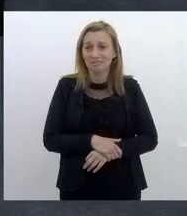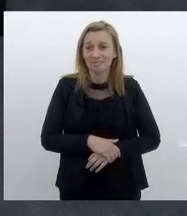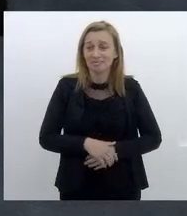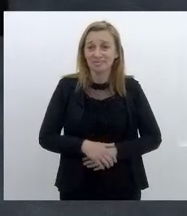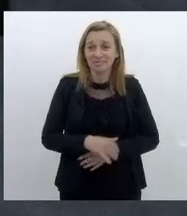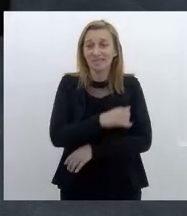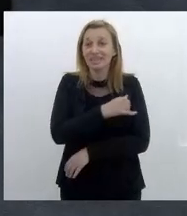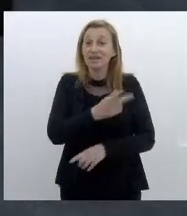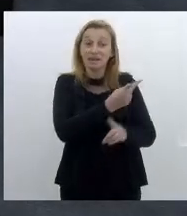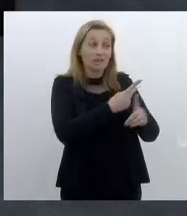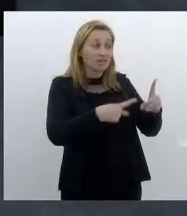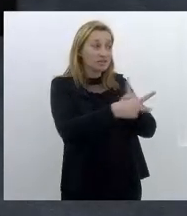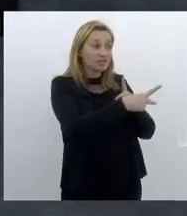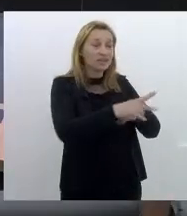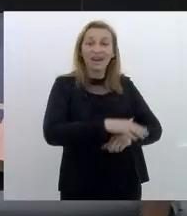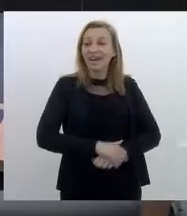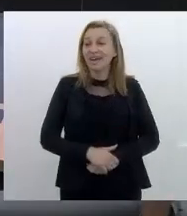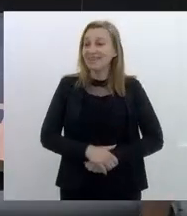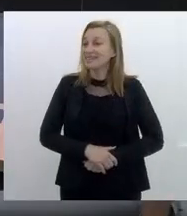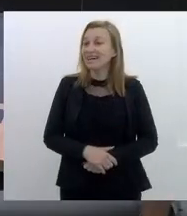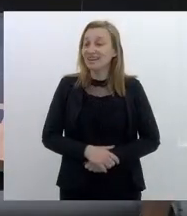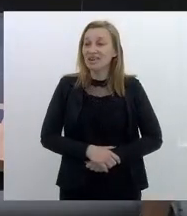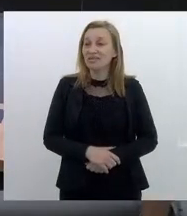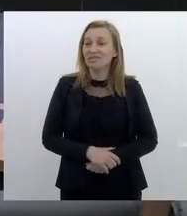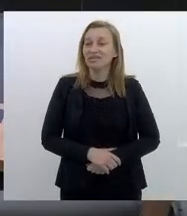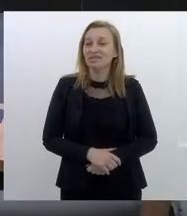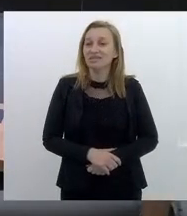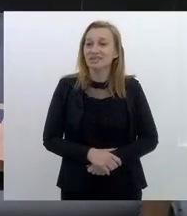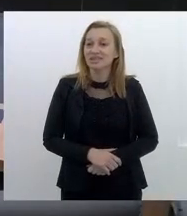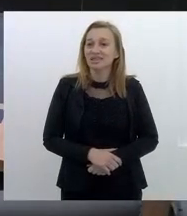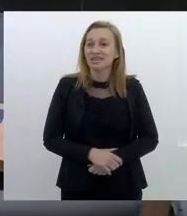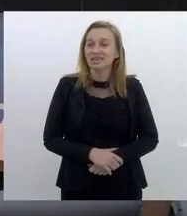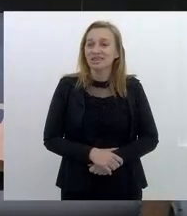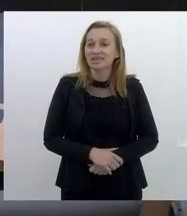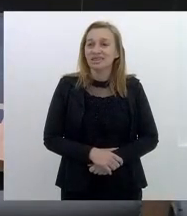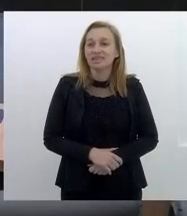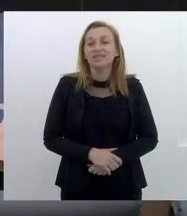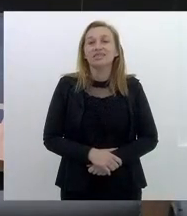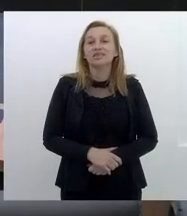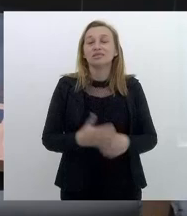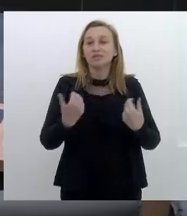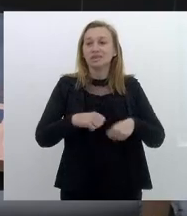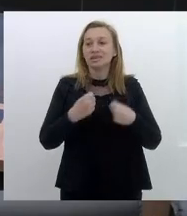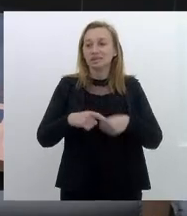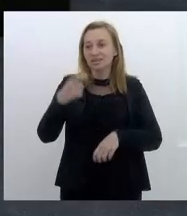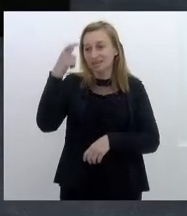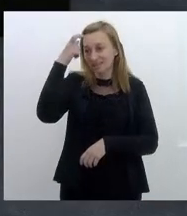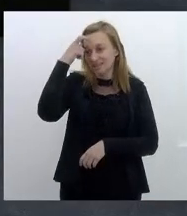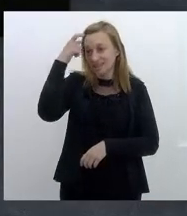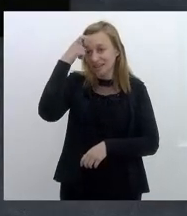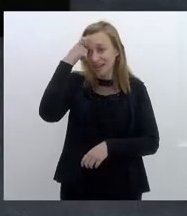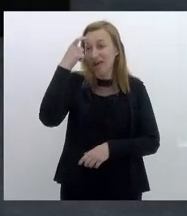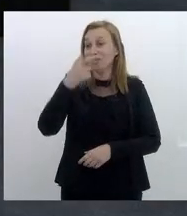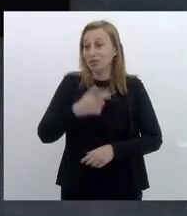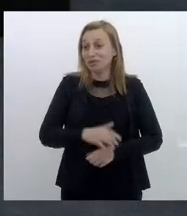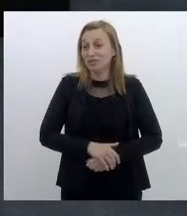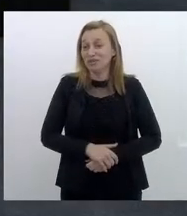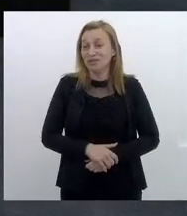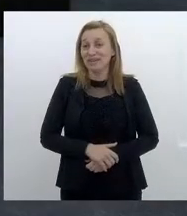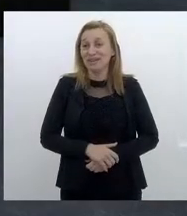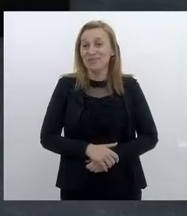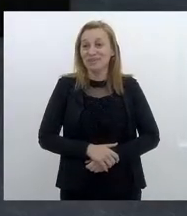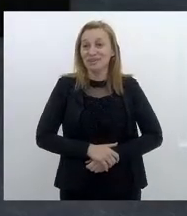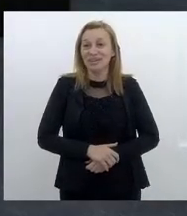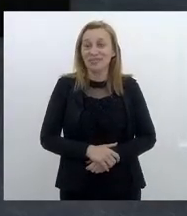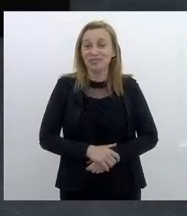a Previdência né é especificamente os servidores policiais nós temos que ter em mente algumas questões que devem ser